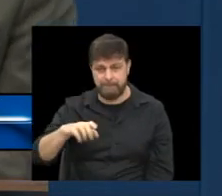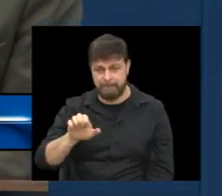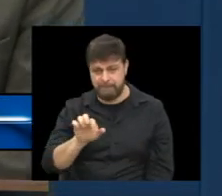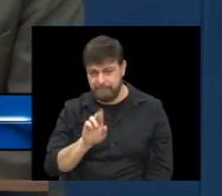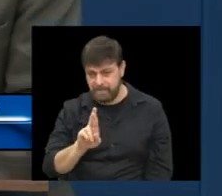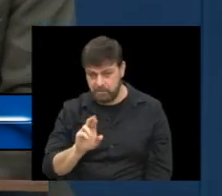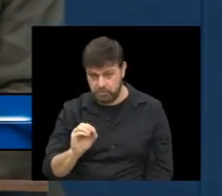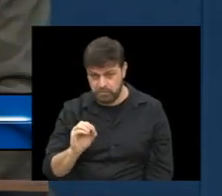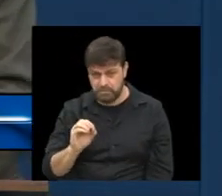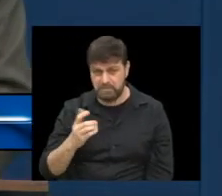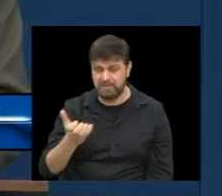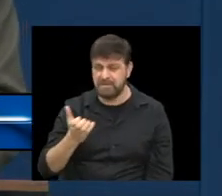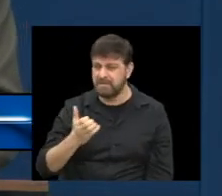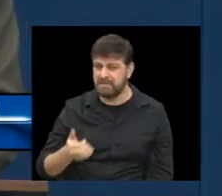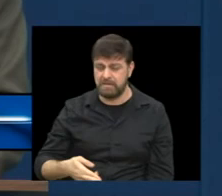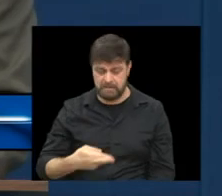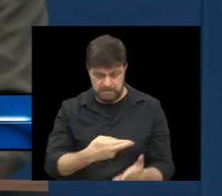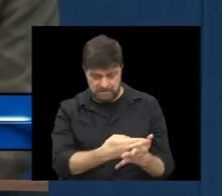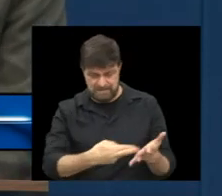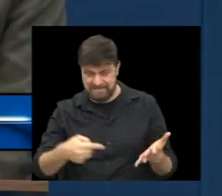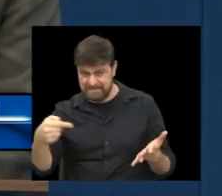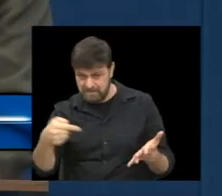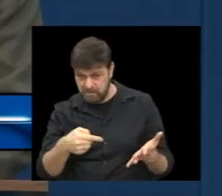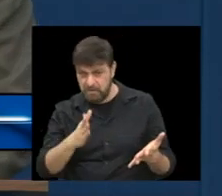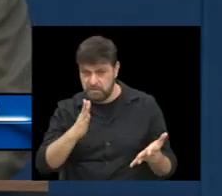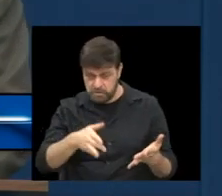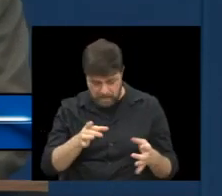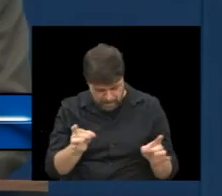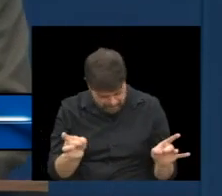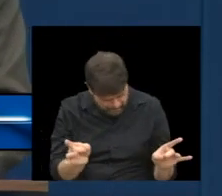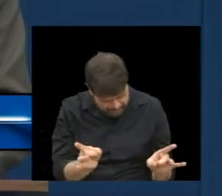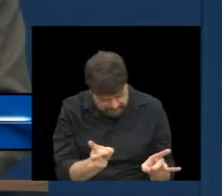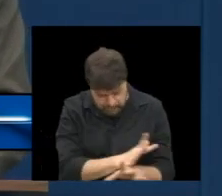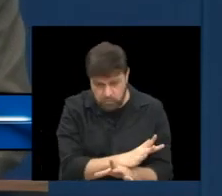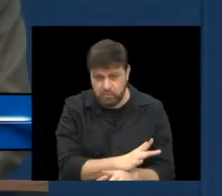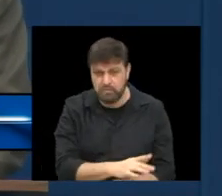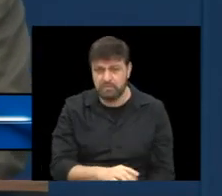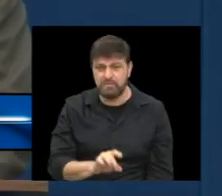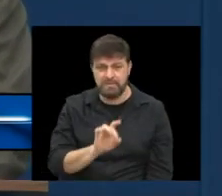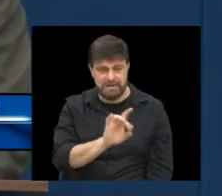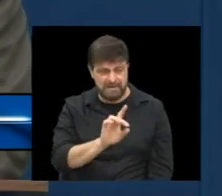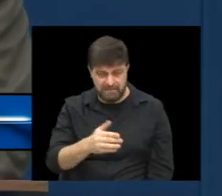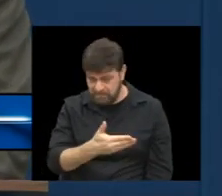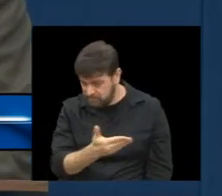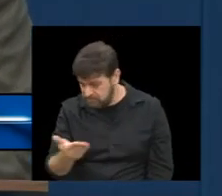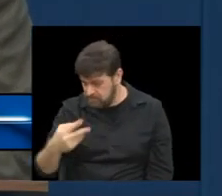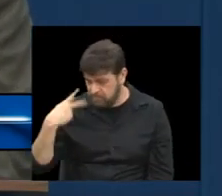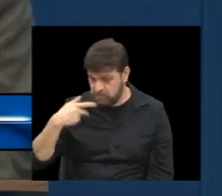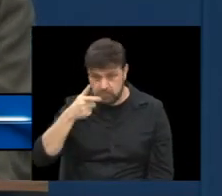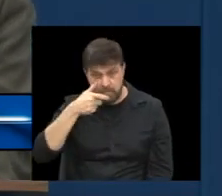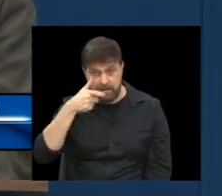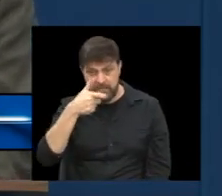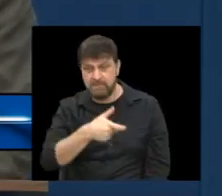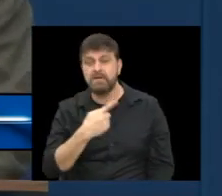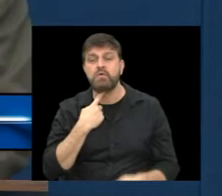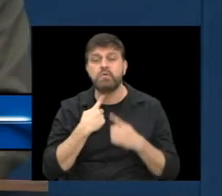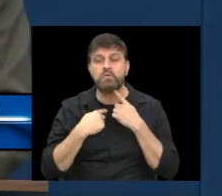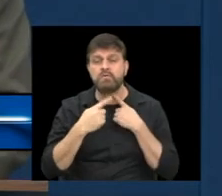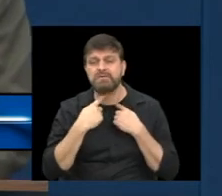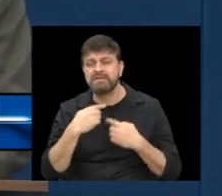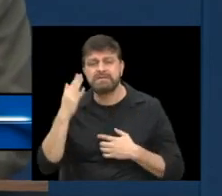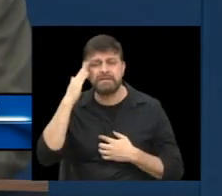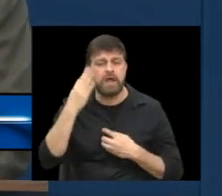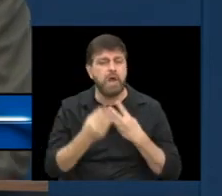que esse relatório já se encontra aqui na casa. Caso alguém tenha interesse, queira ver como